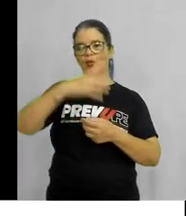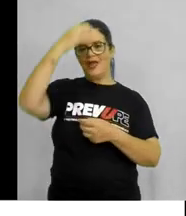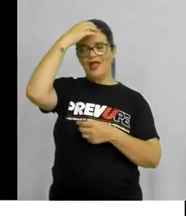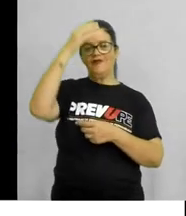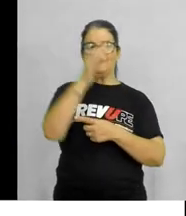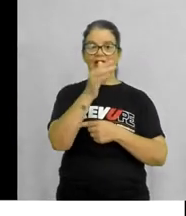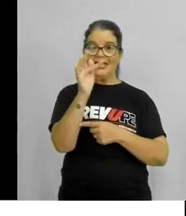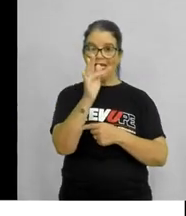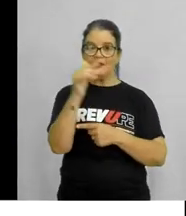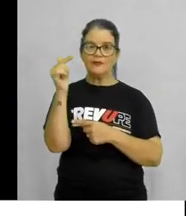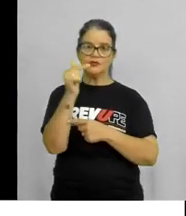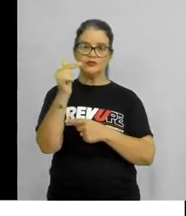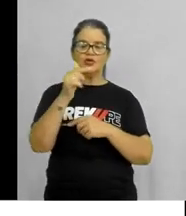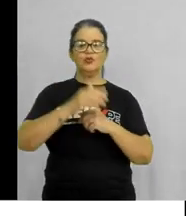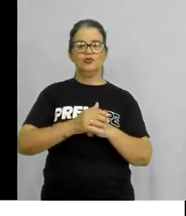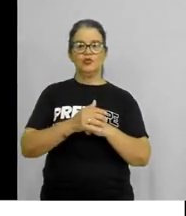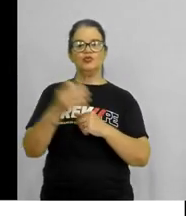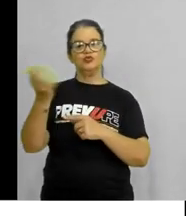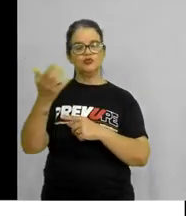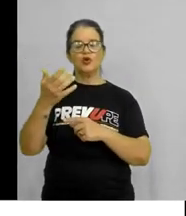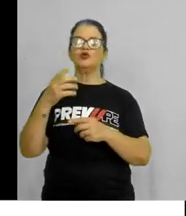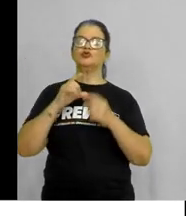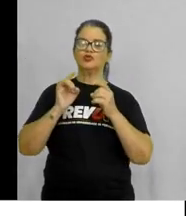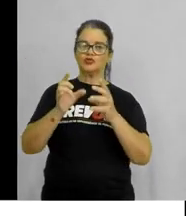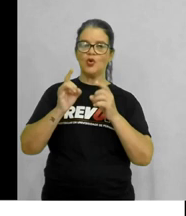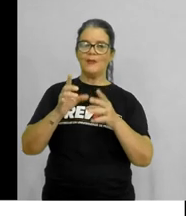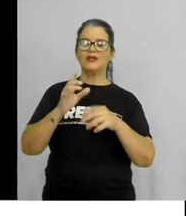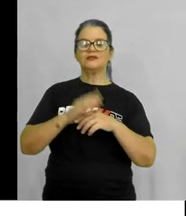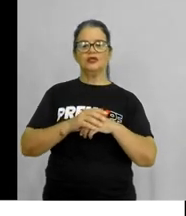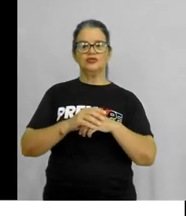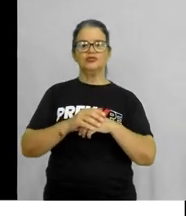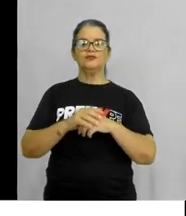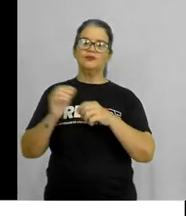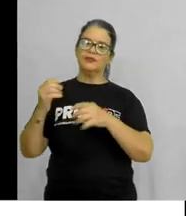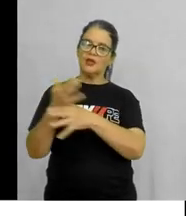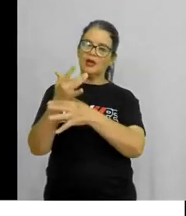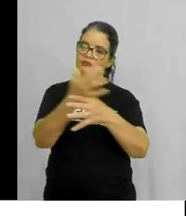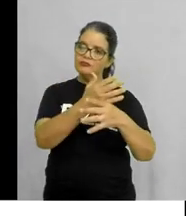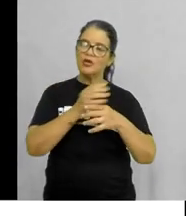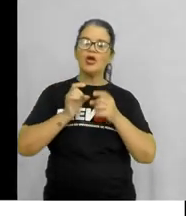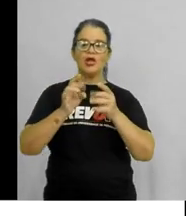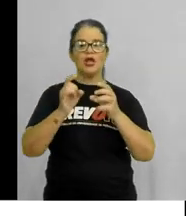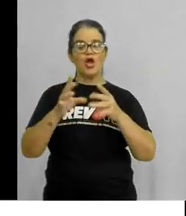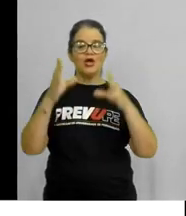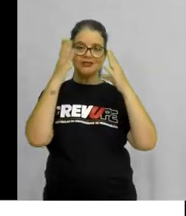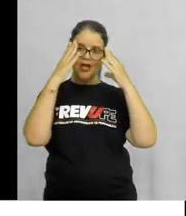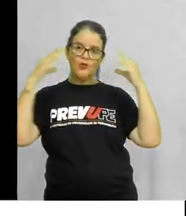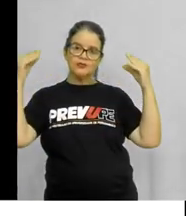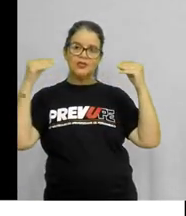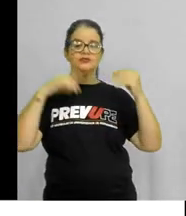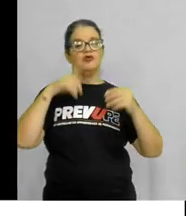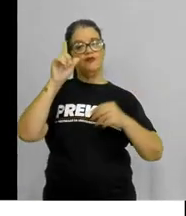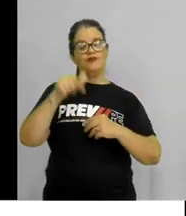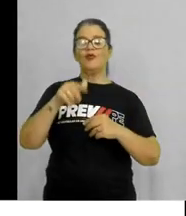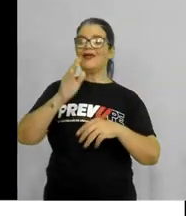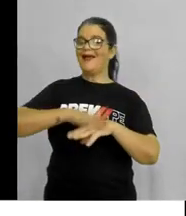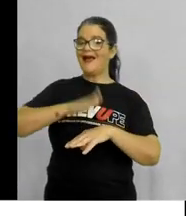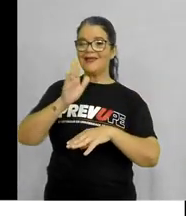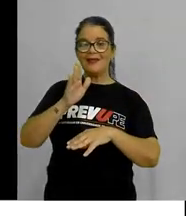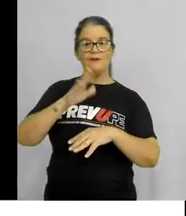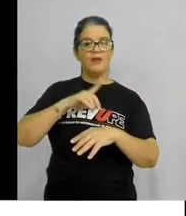I dos produtores e Comerciantes de suas colonis a negociar com os holandeses Foi a que